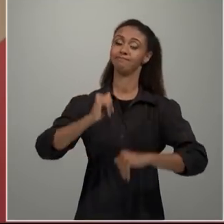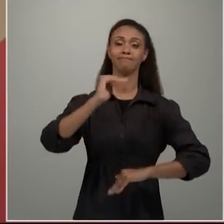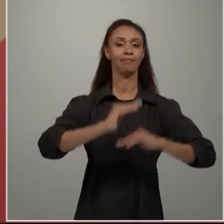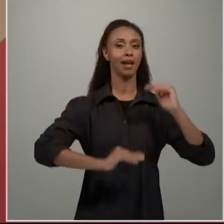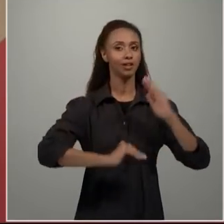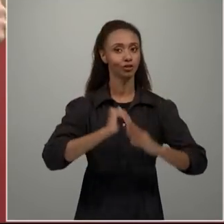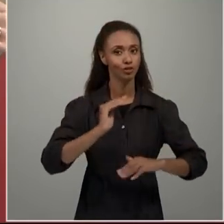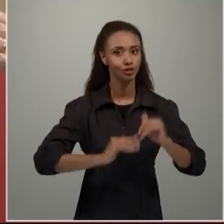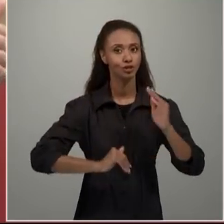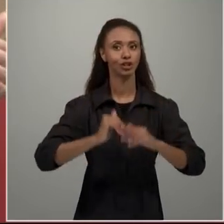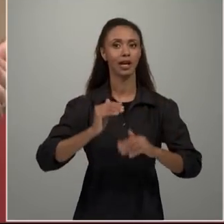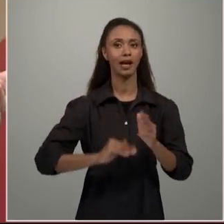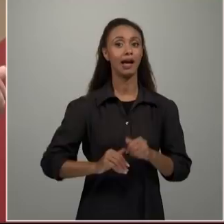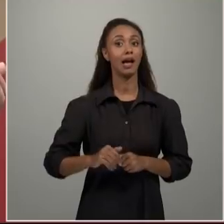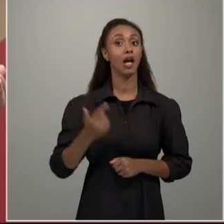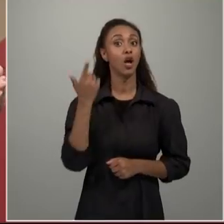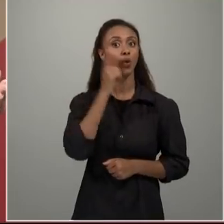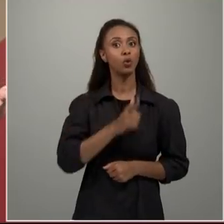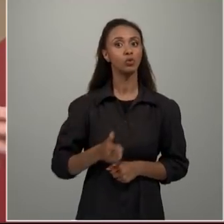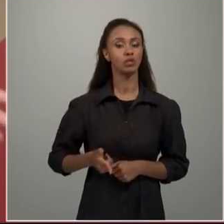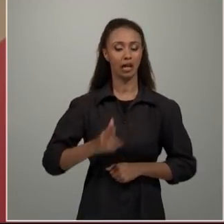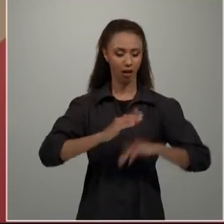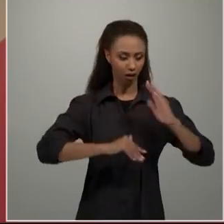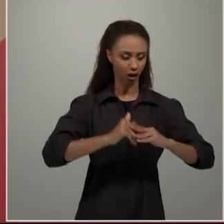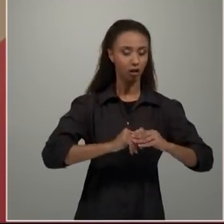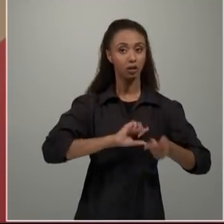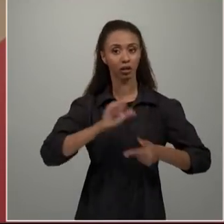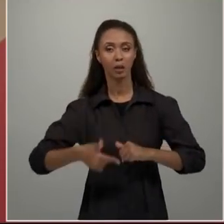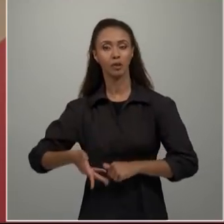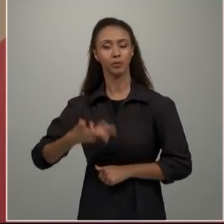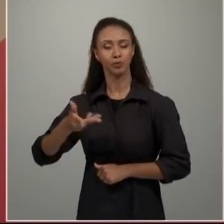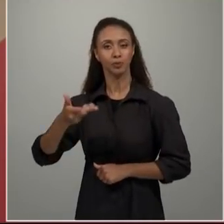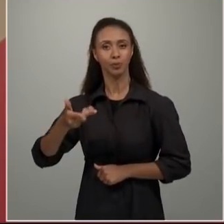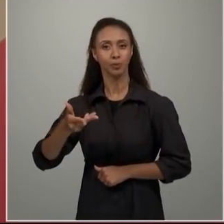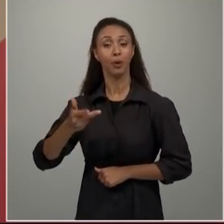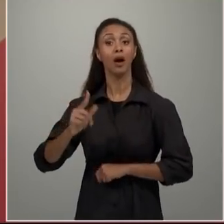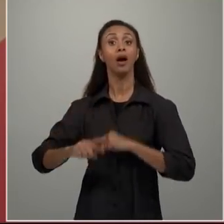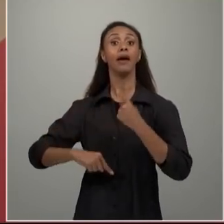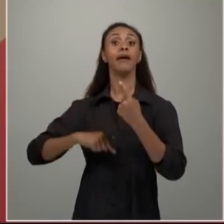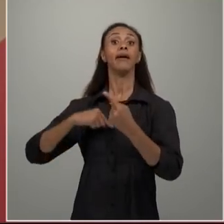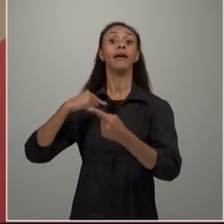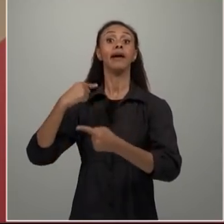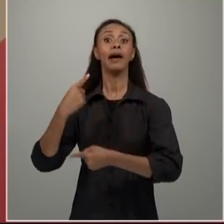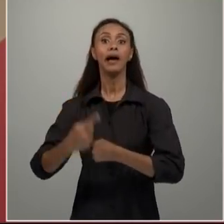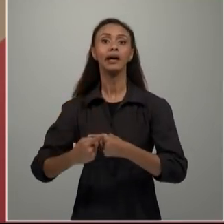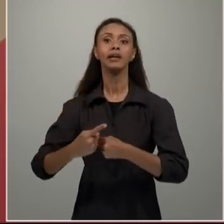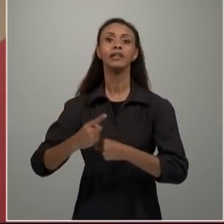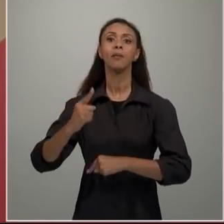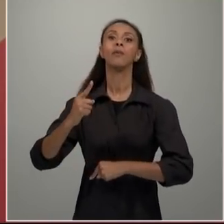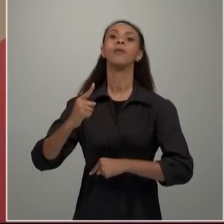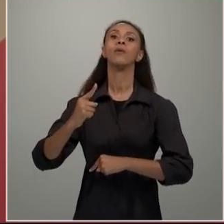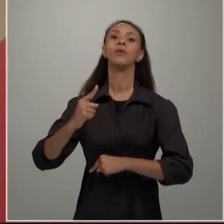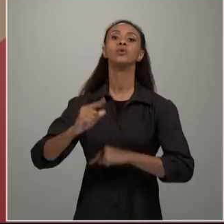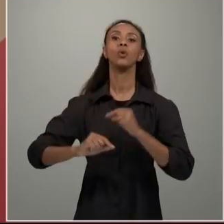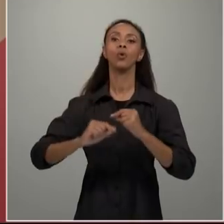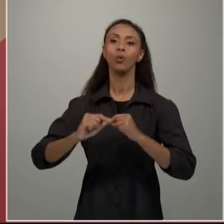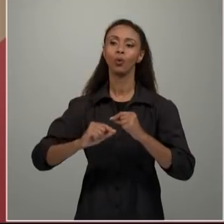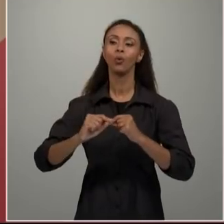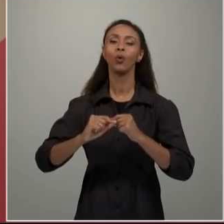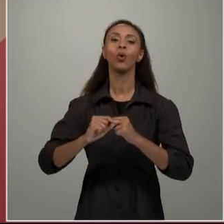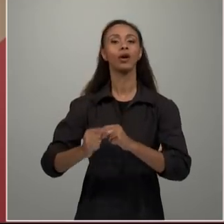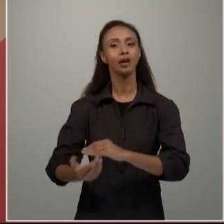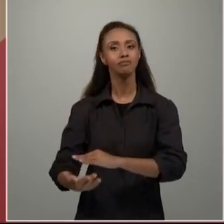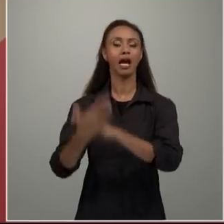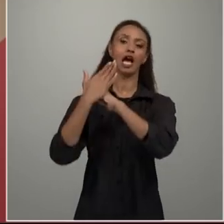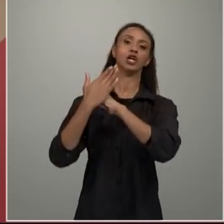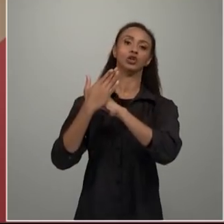adquirir velocidade com a prática para depois a gente pegar e usar a tecnologia a nosso favor tudo bem